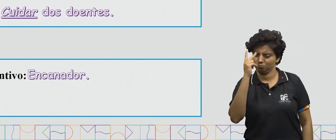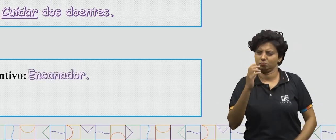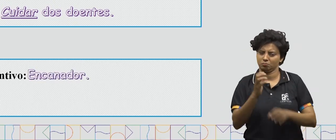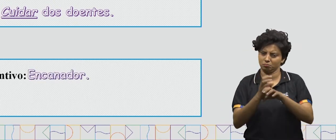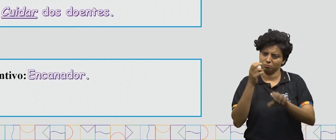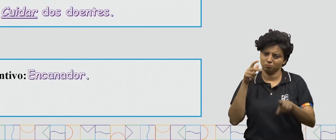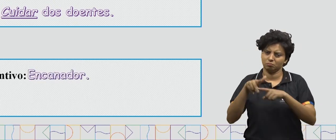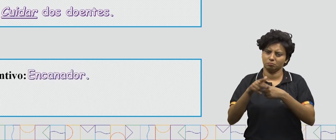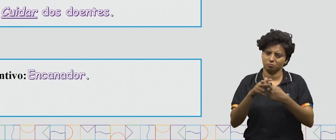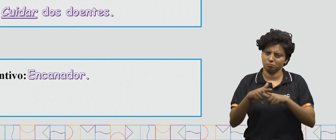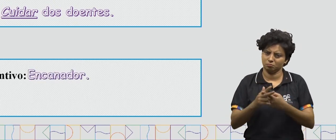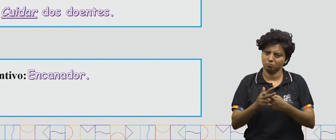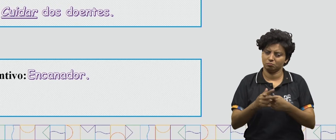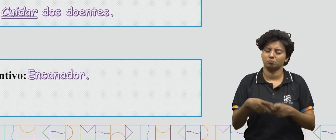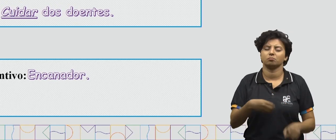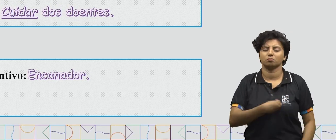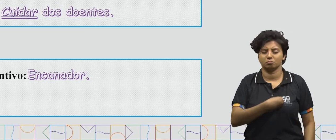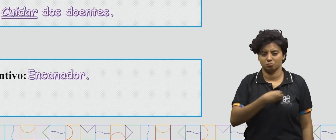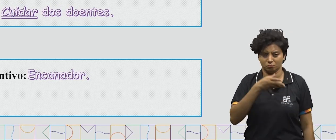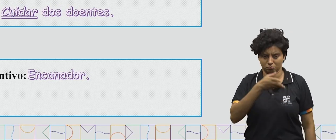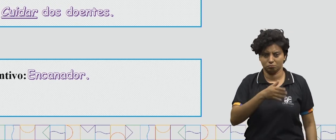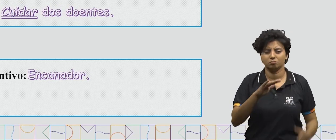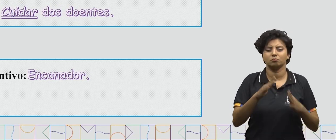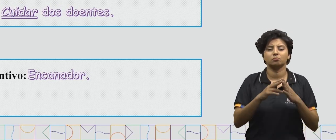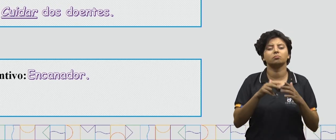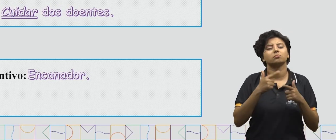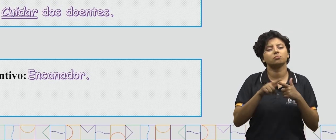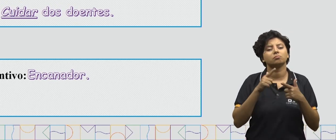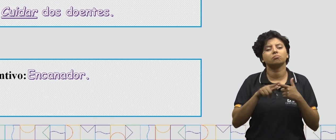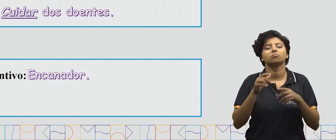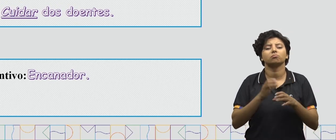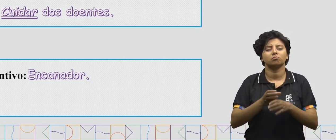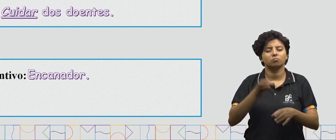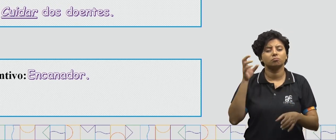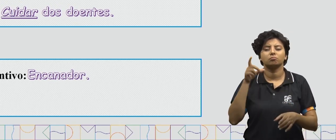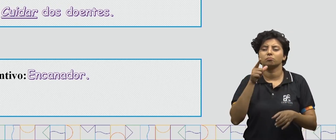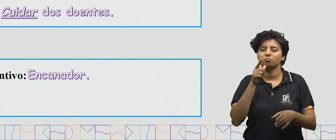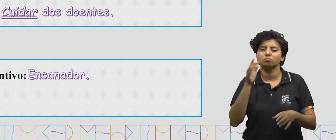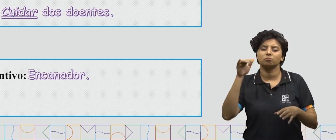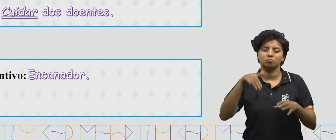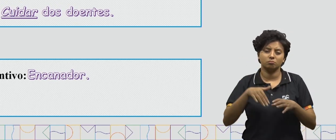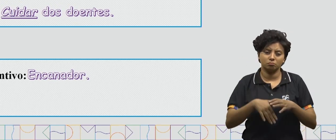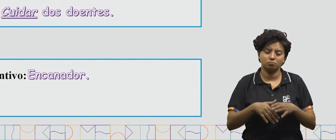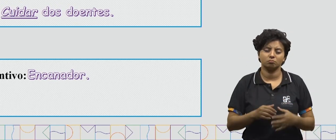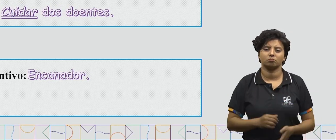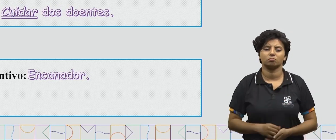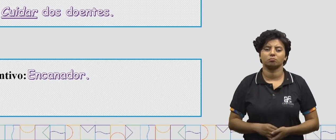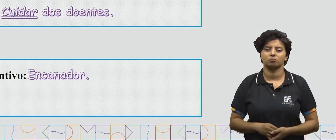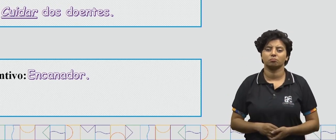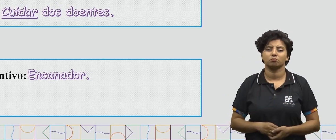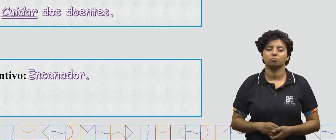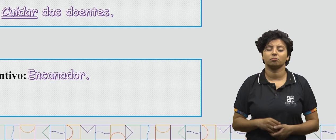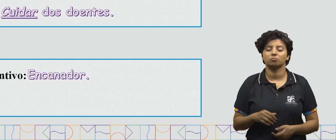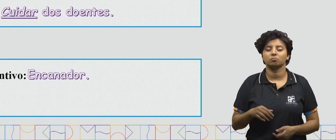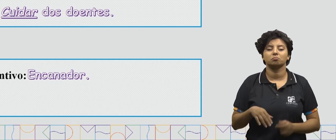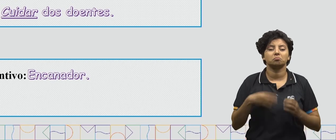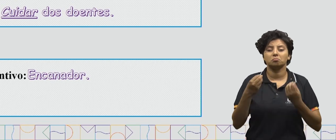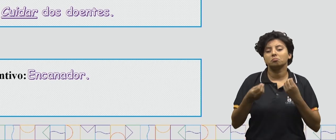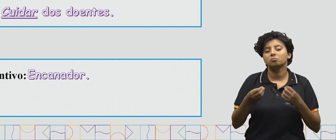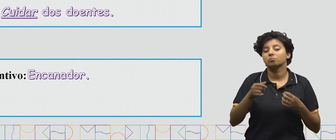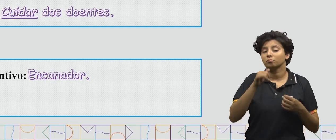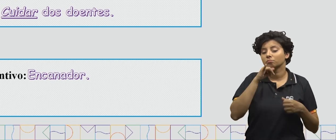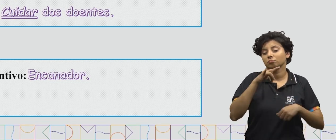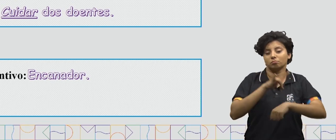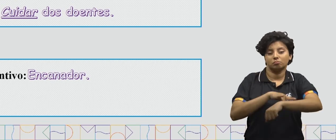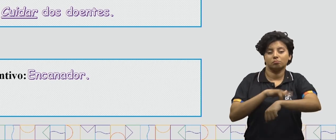encanador? Ele está presente na nossa casa quando temos algum problema de encanação, de encanamento de água, o funcionamento do banheiro,